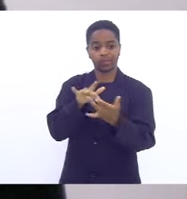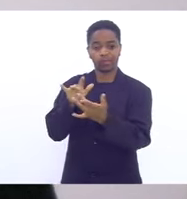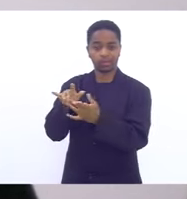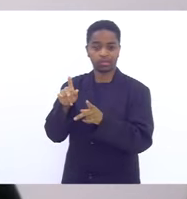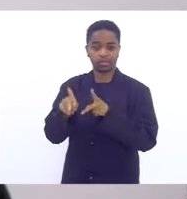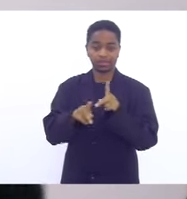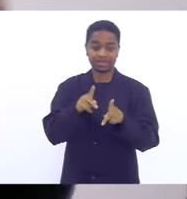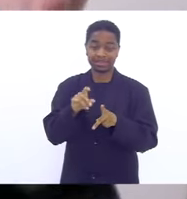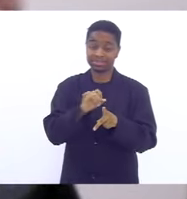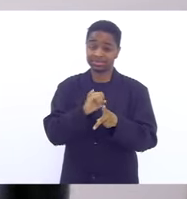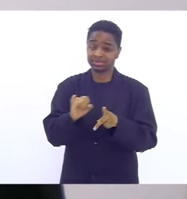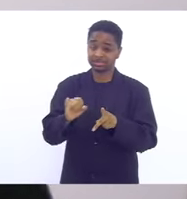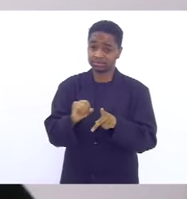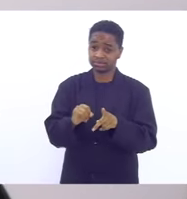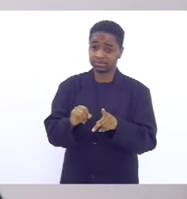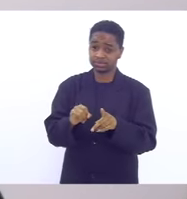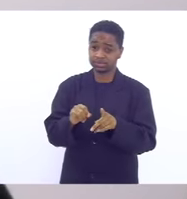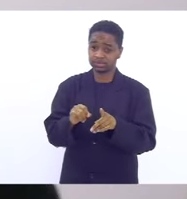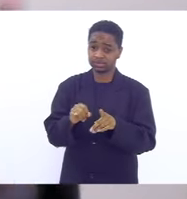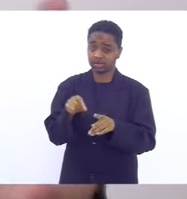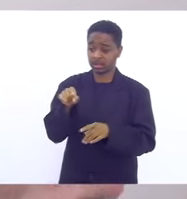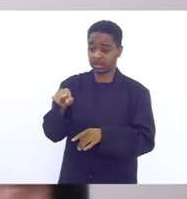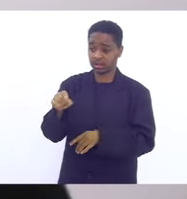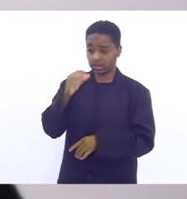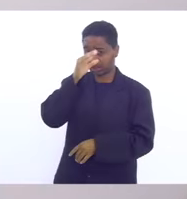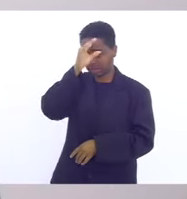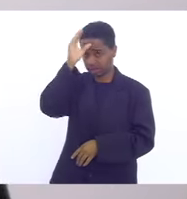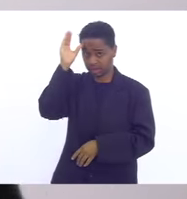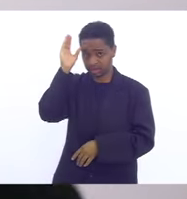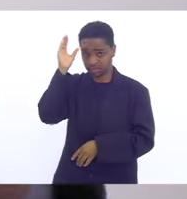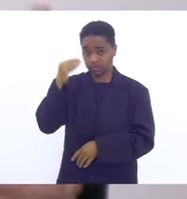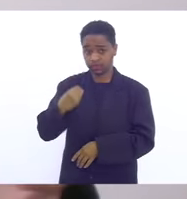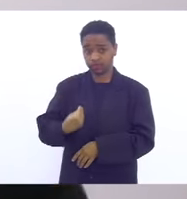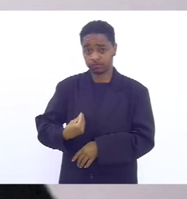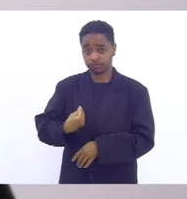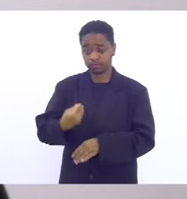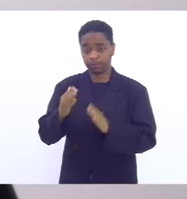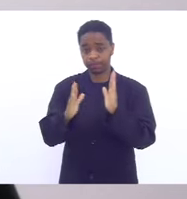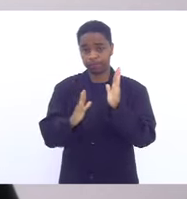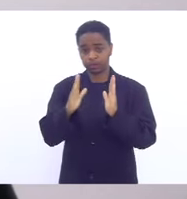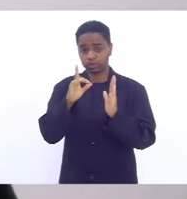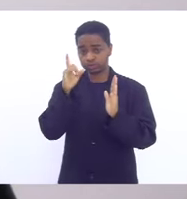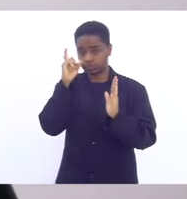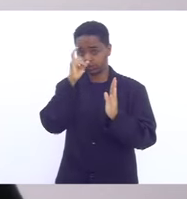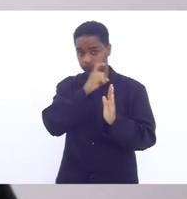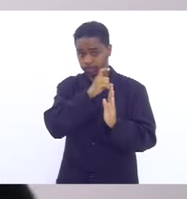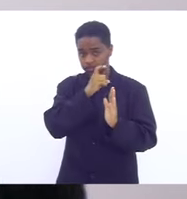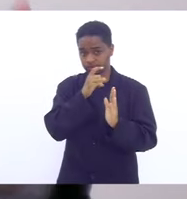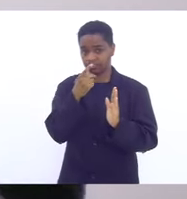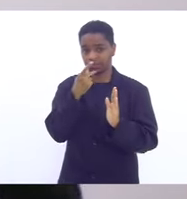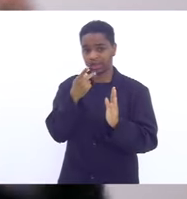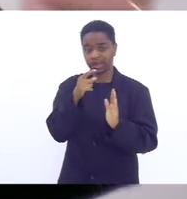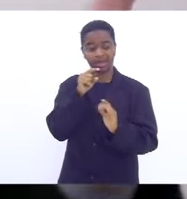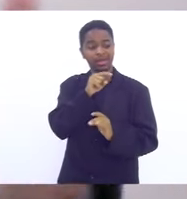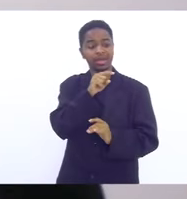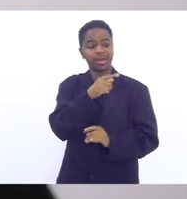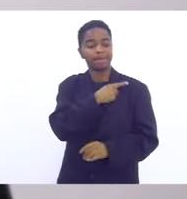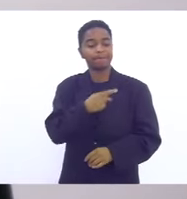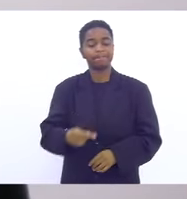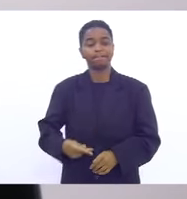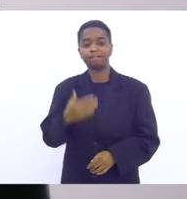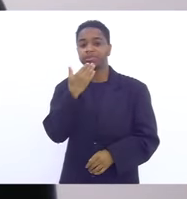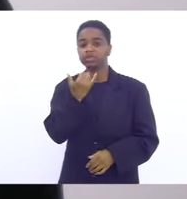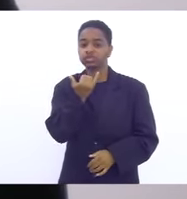né, para o cliente da Enel, que está vivendo um momento muito difícil, e falar que a presidente pediu